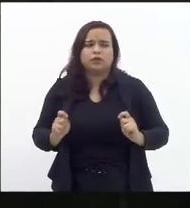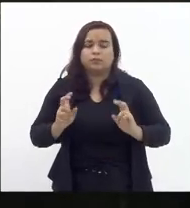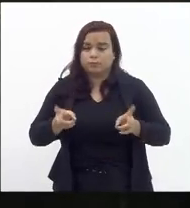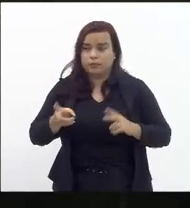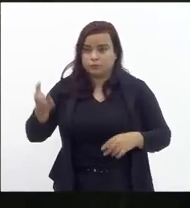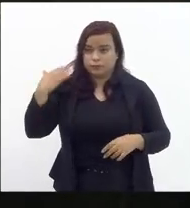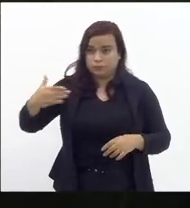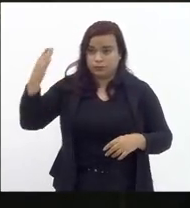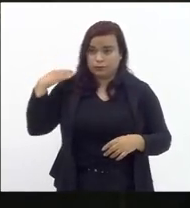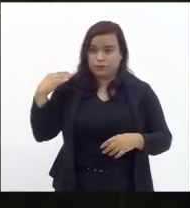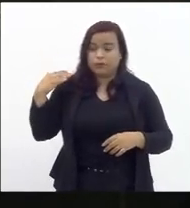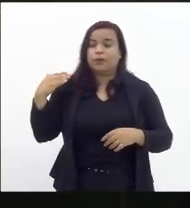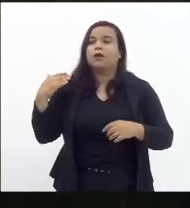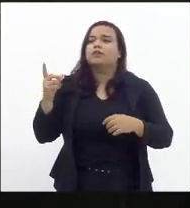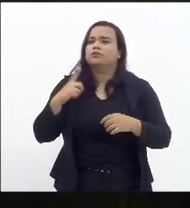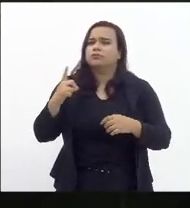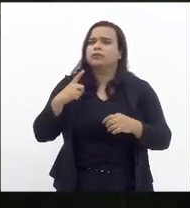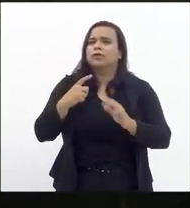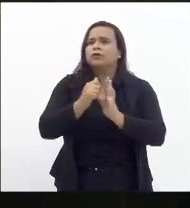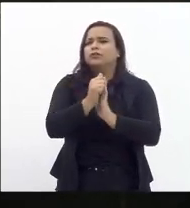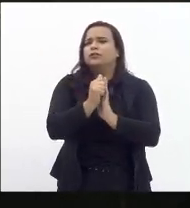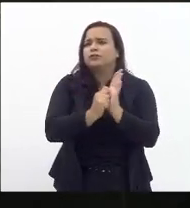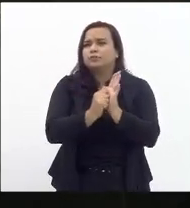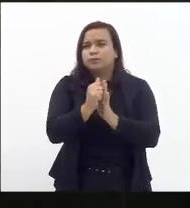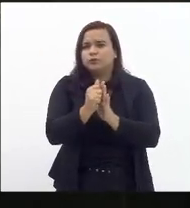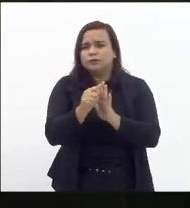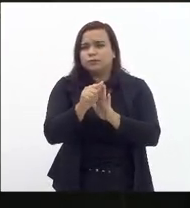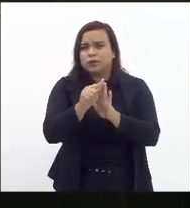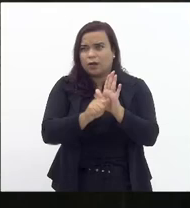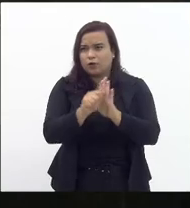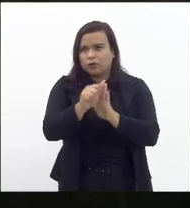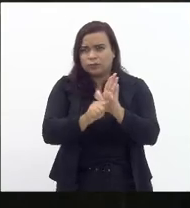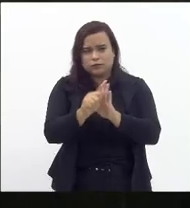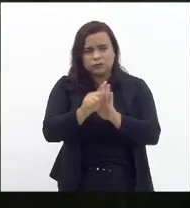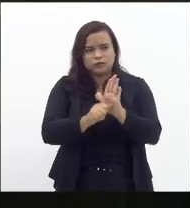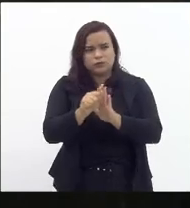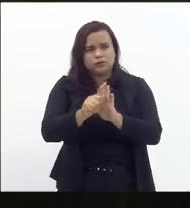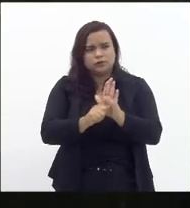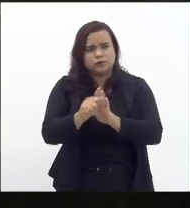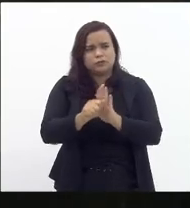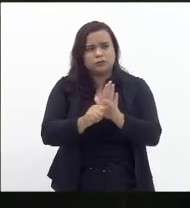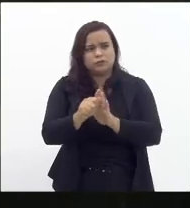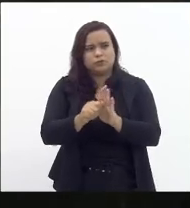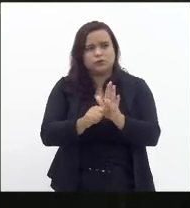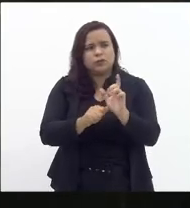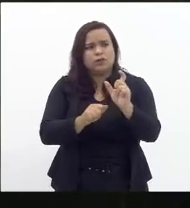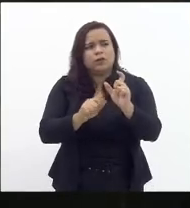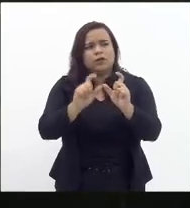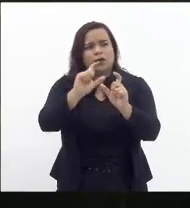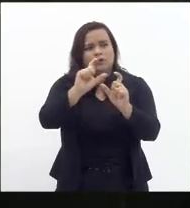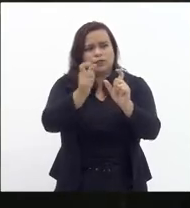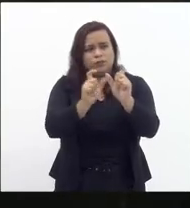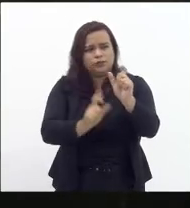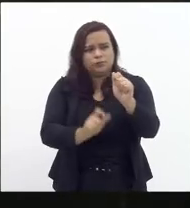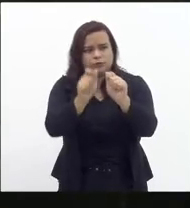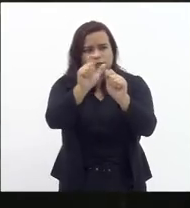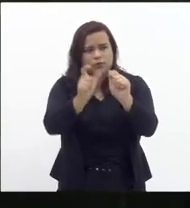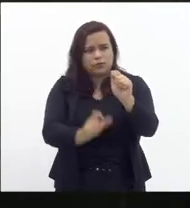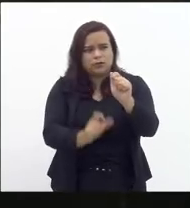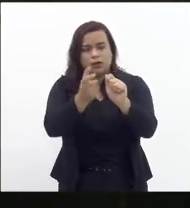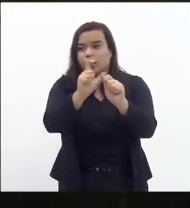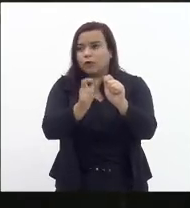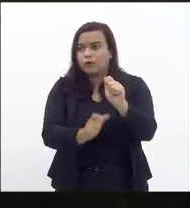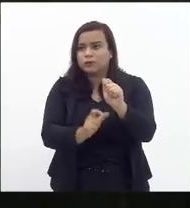dos algoritmos, né? Se a senhora entrar agora no Google e fizer lá uns 3 registros, que